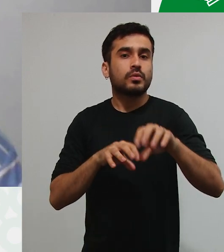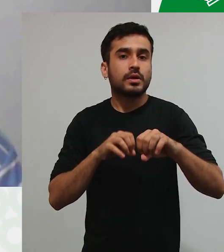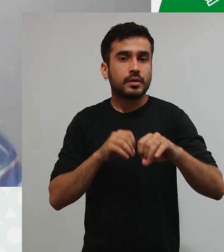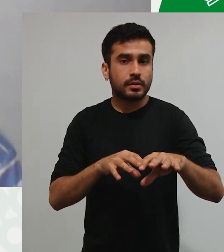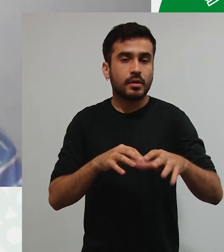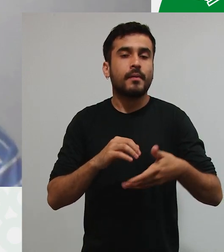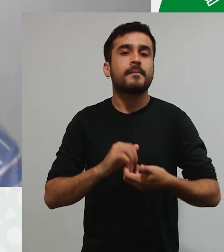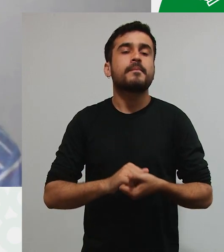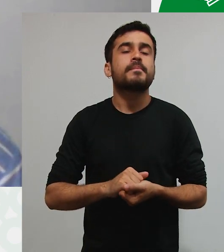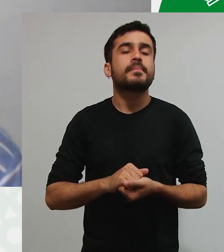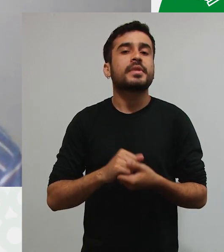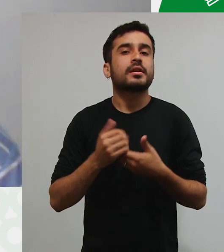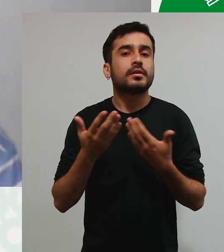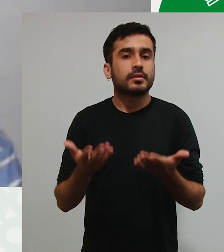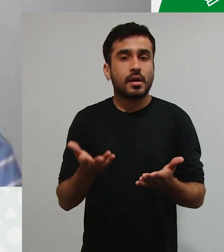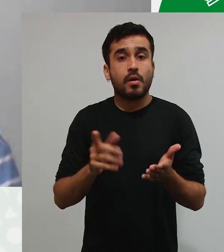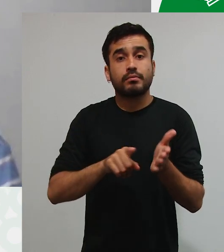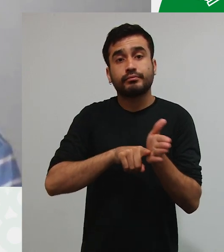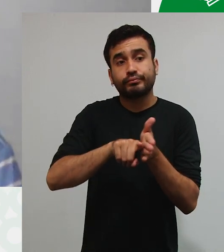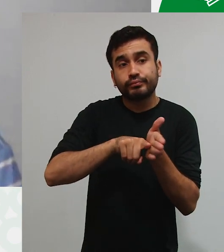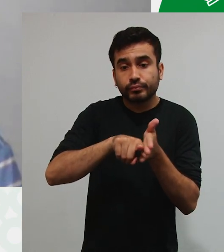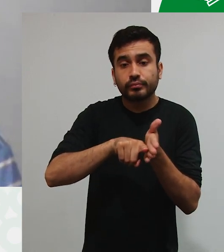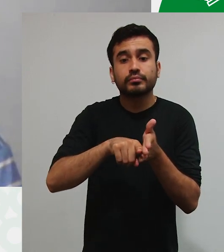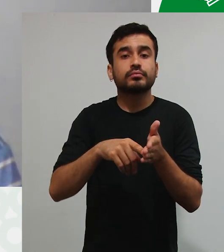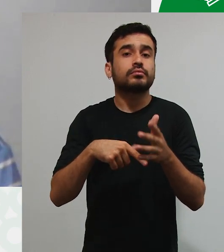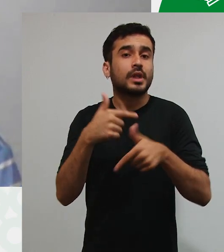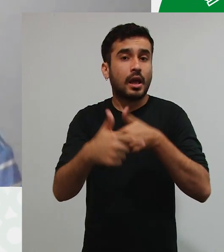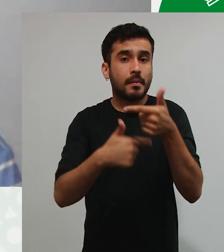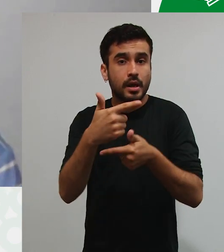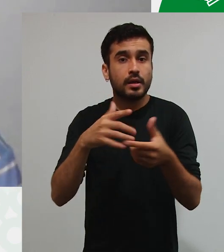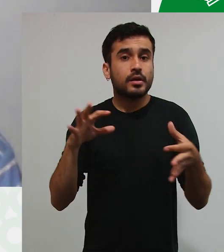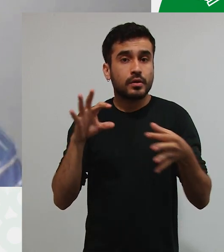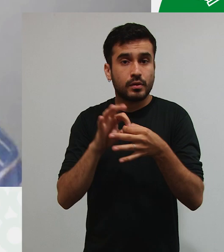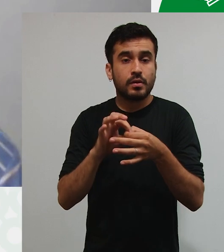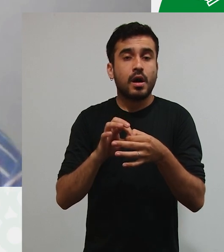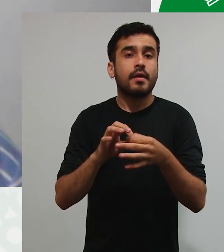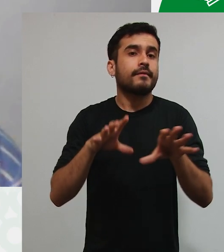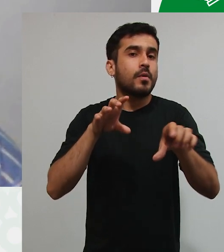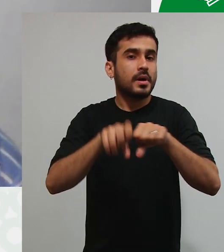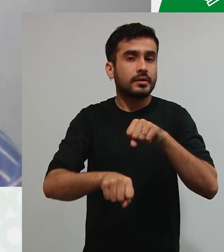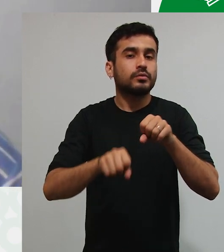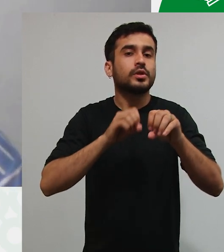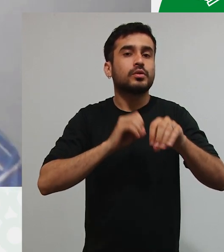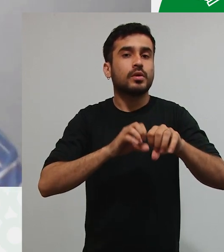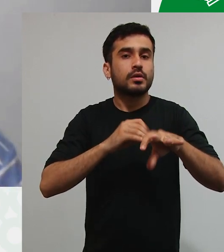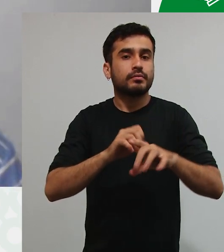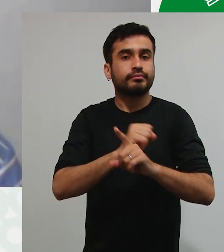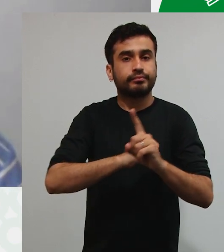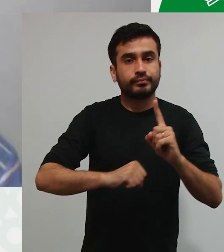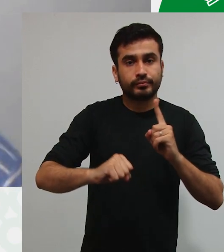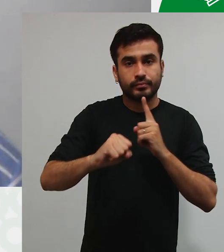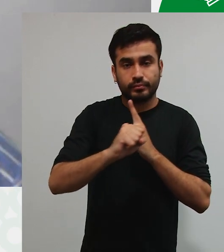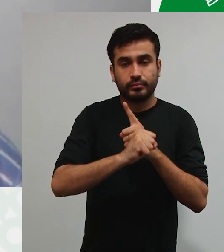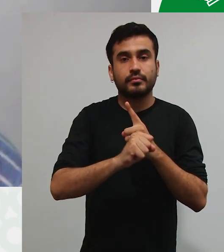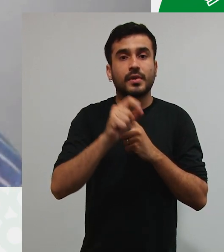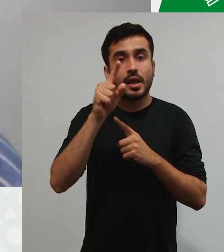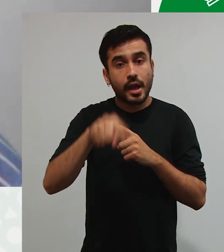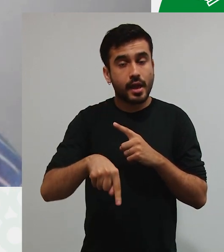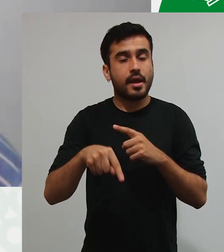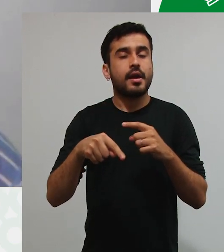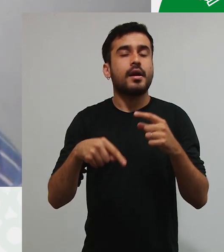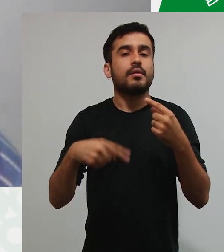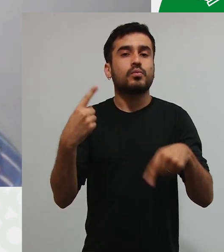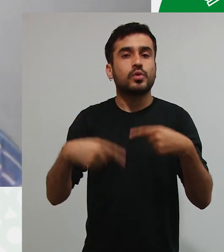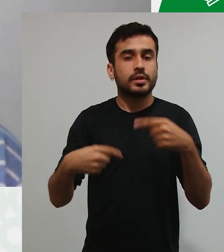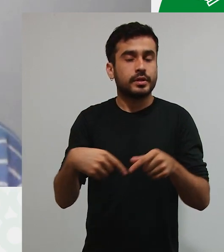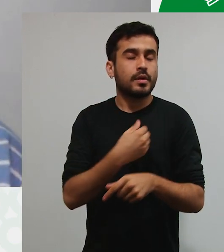educador social, porque a especialização era em políticas públicas e educação. Trabalhei com a formação do educador social, trabalhei com as políticas